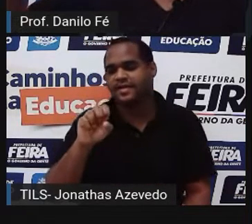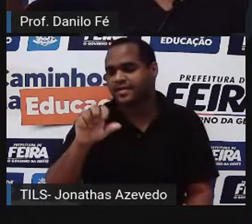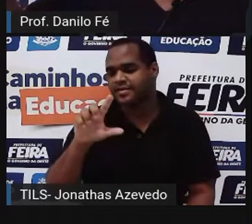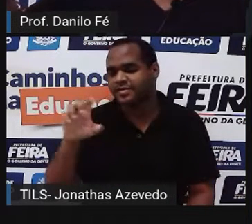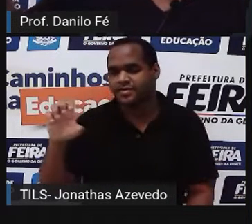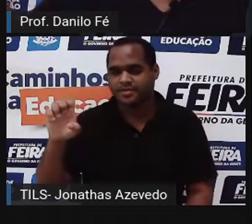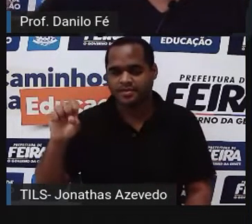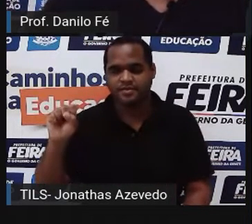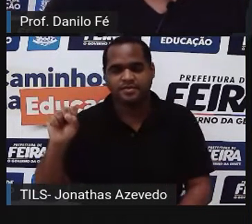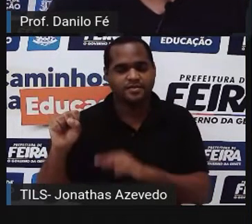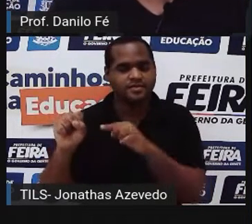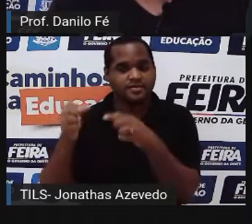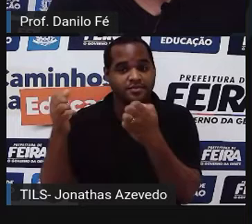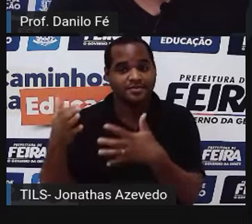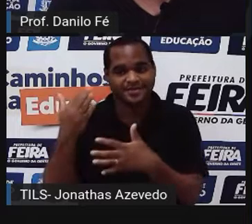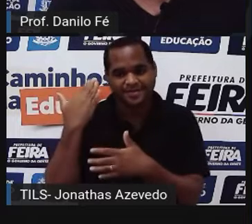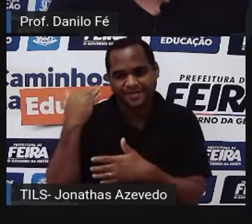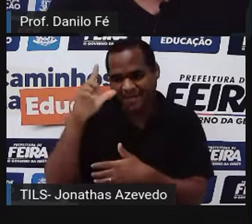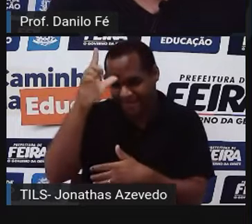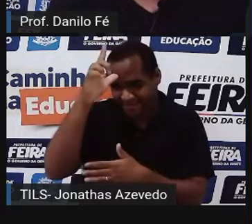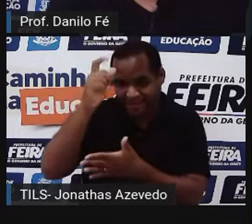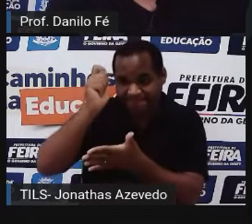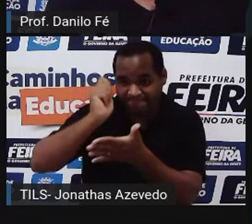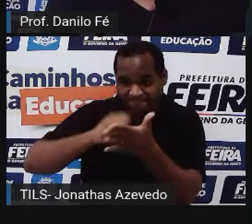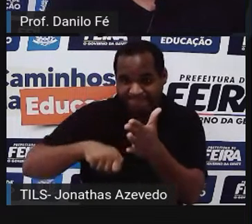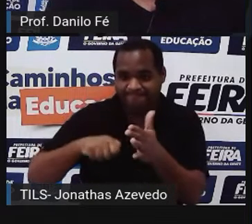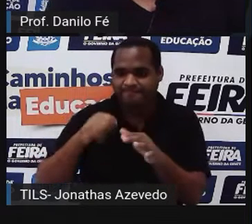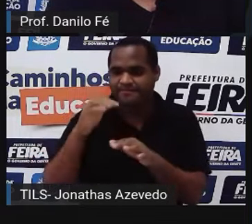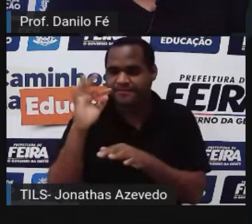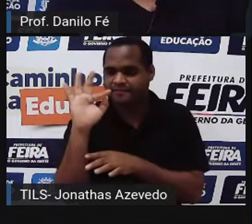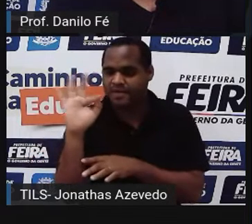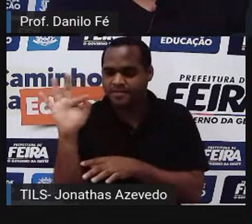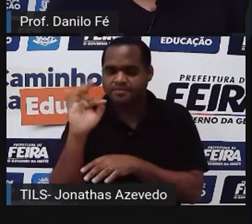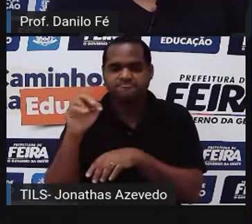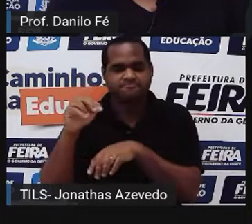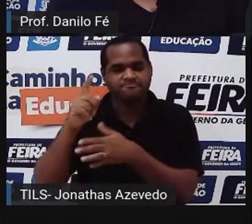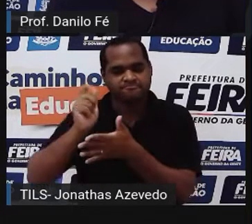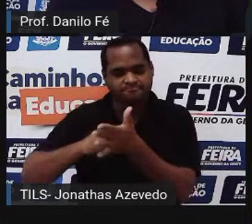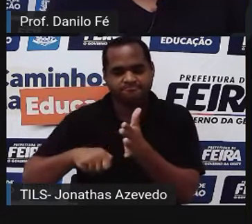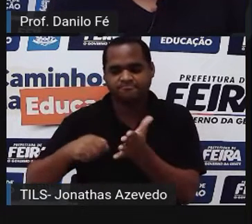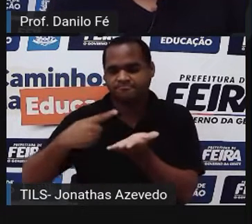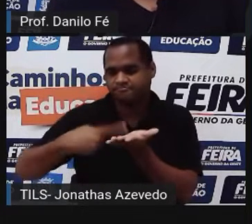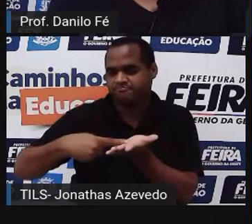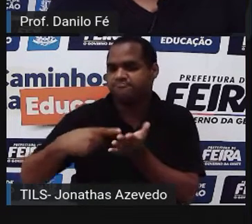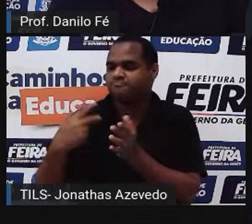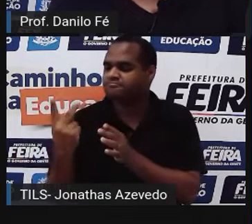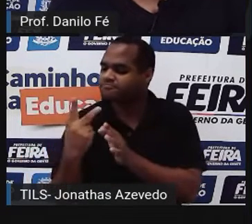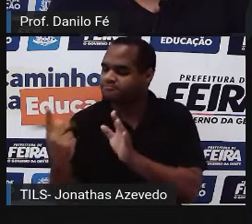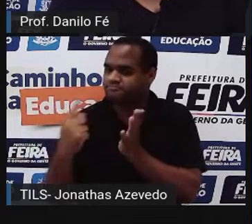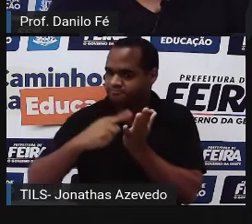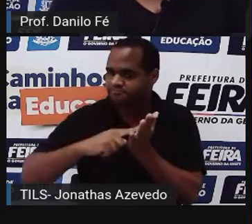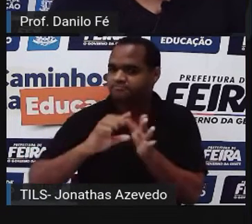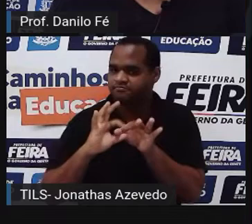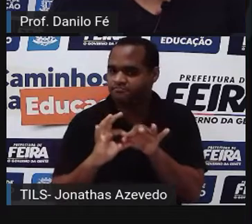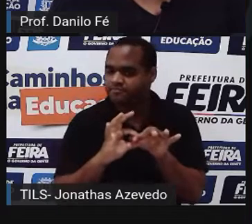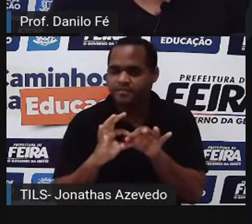Alemanha assinou um tratado com a França que dizia que